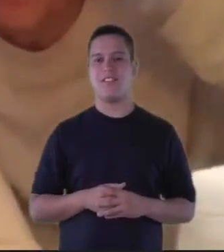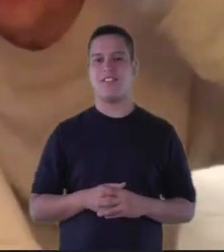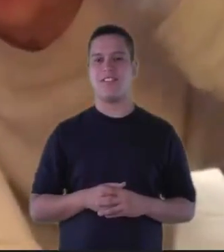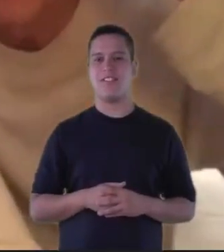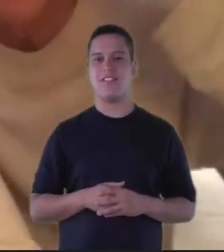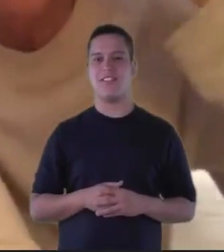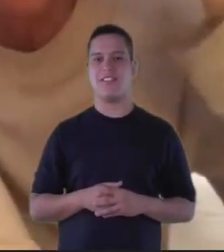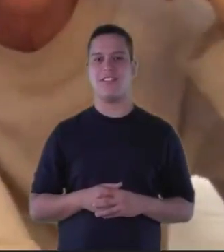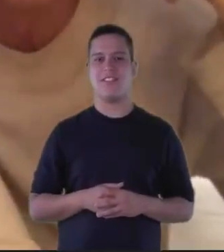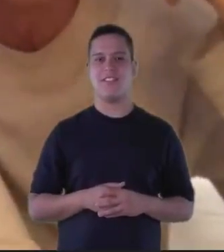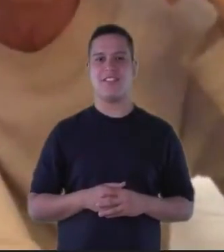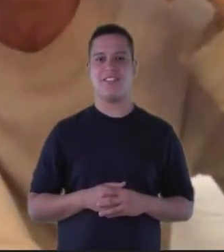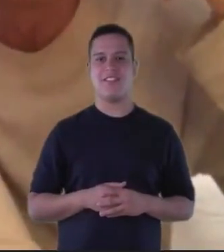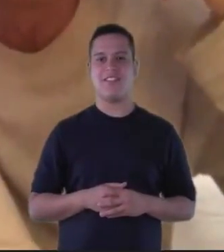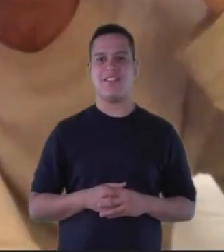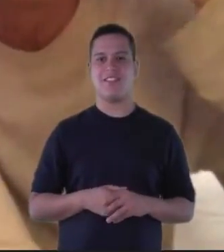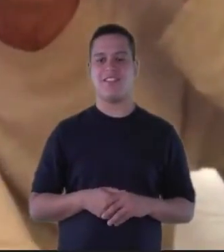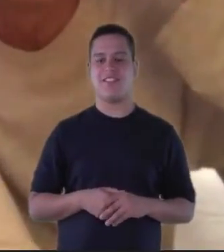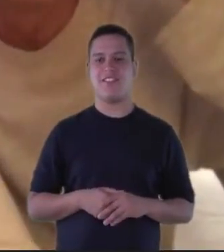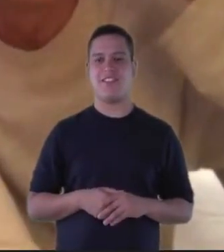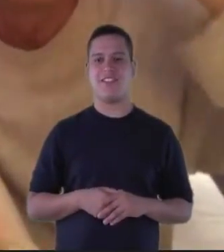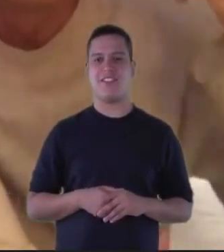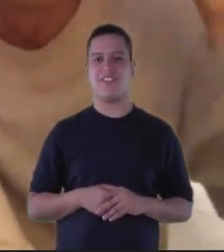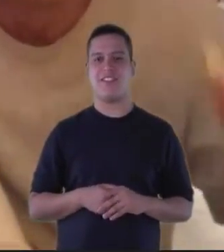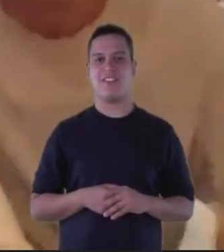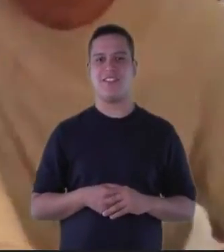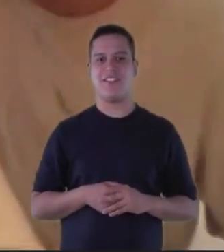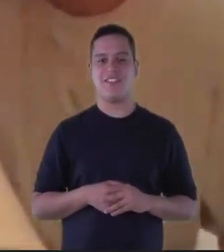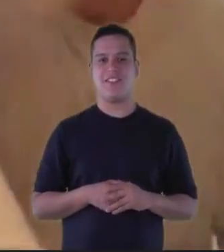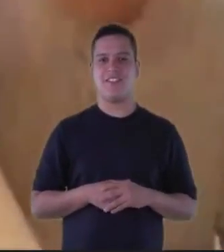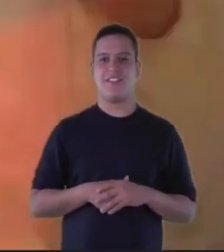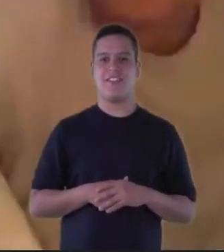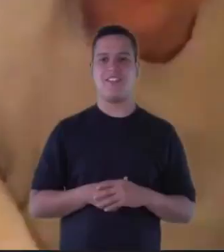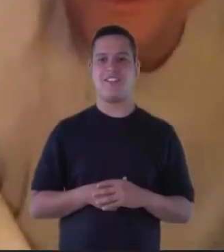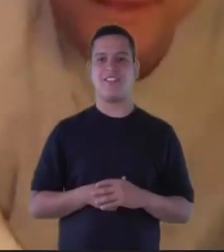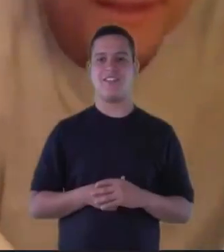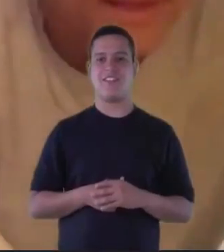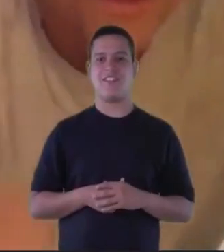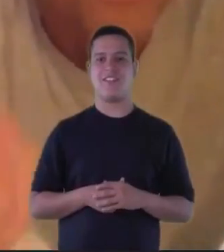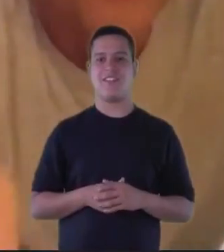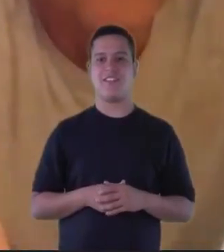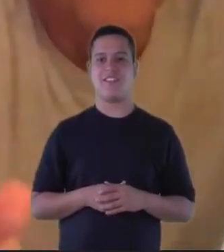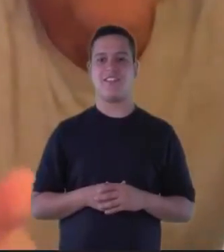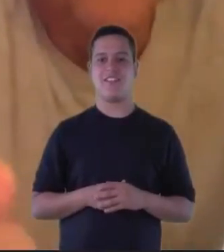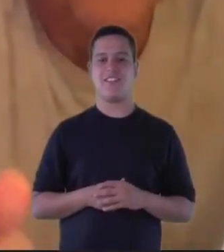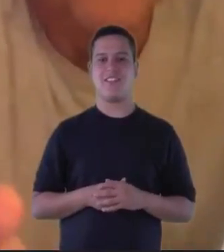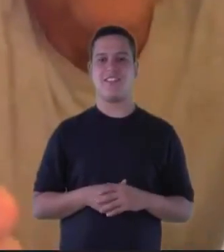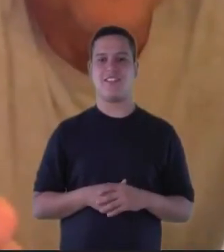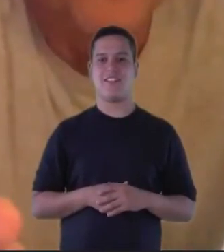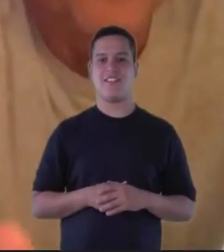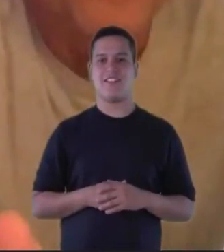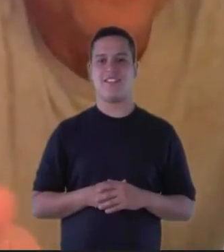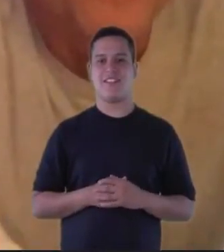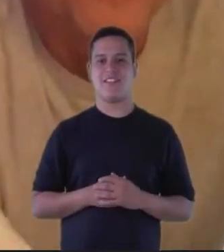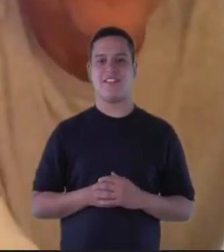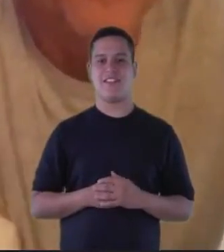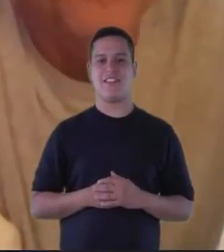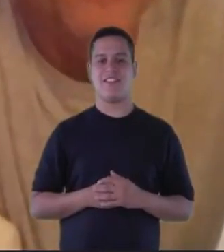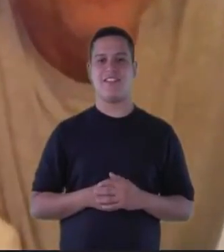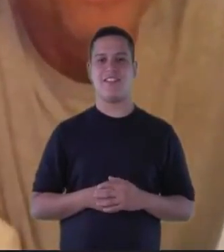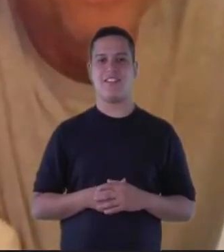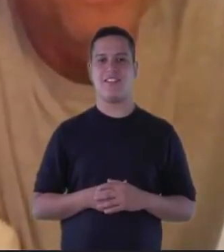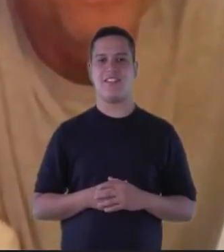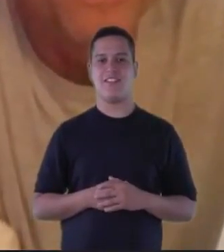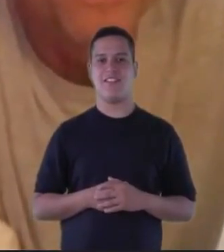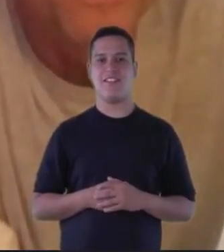O que houve? Não sei. Tem duas agora coisinhas aqui que a gente está